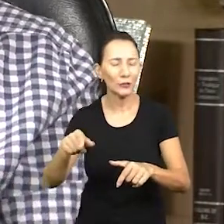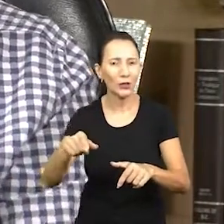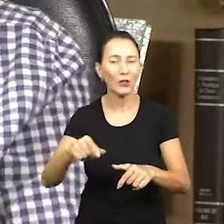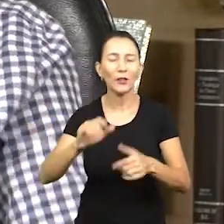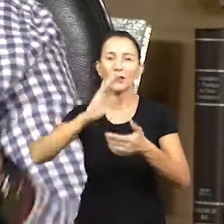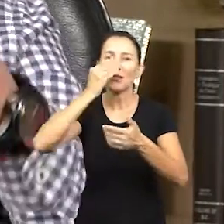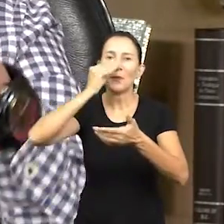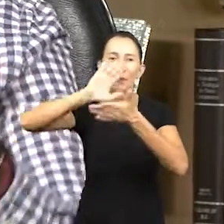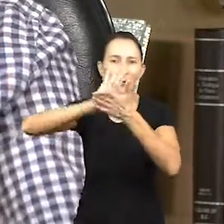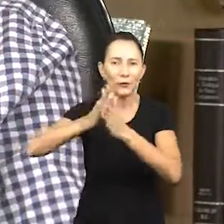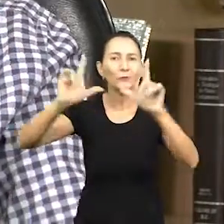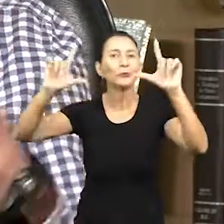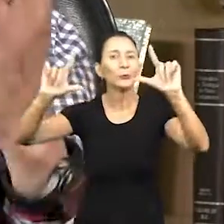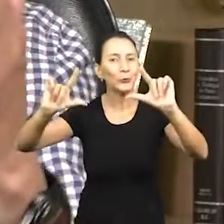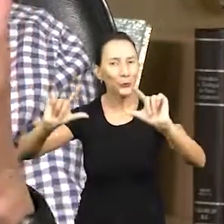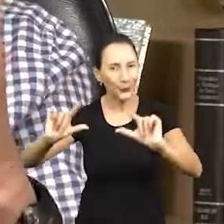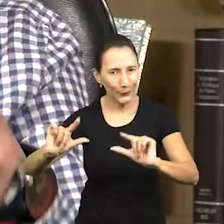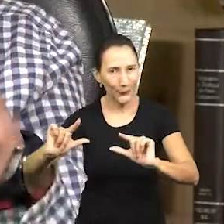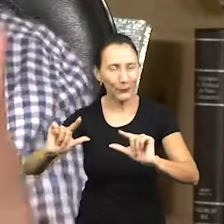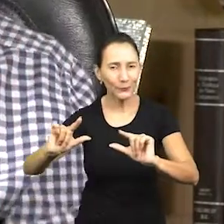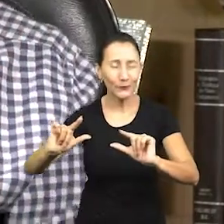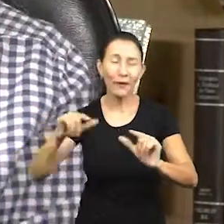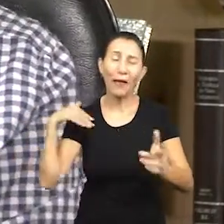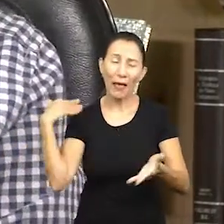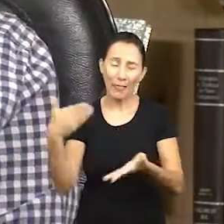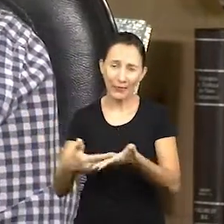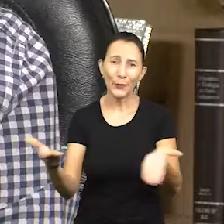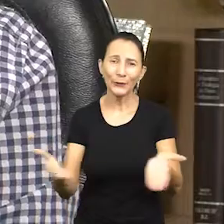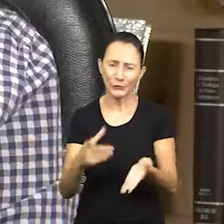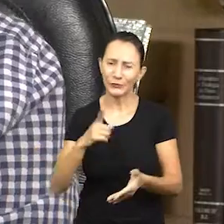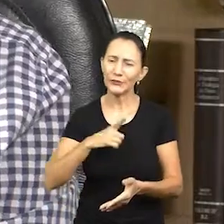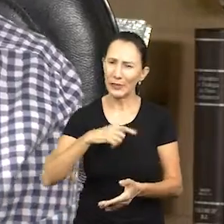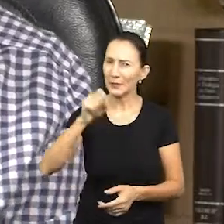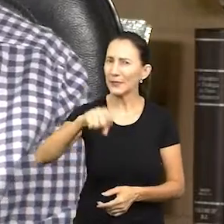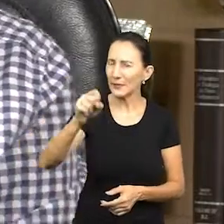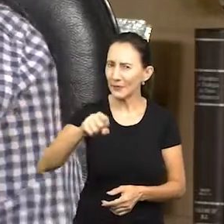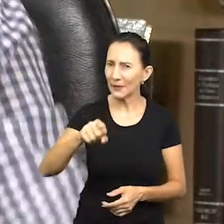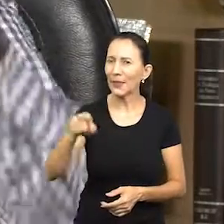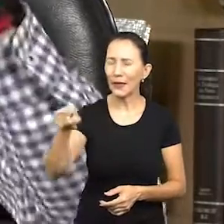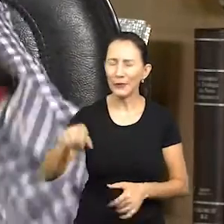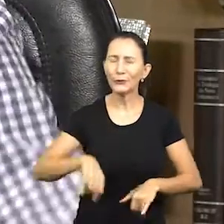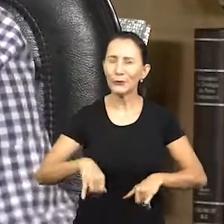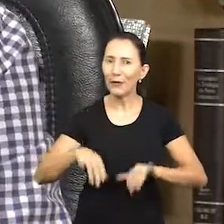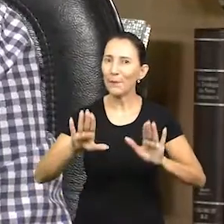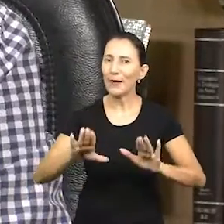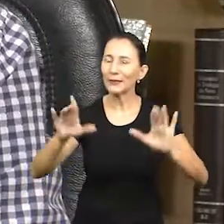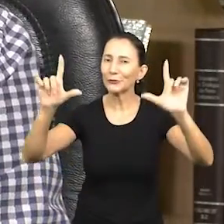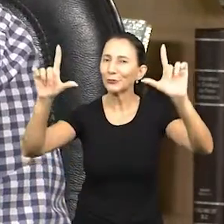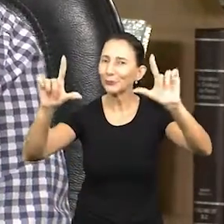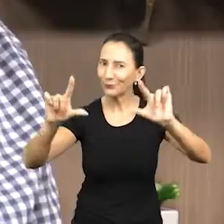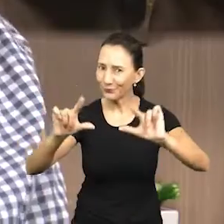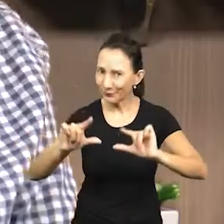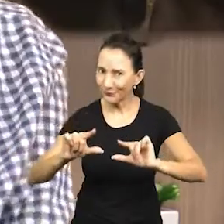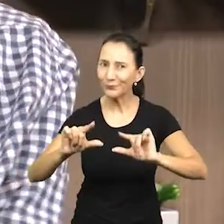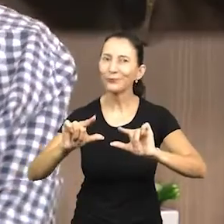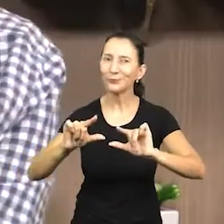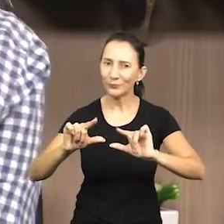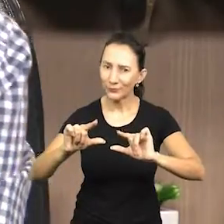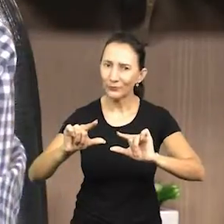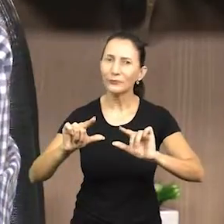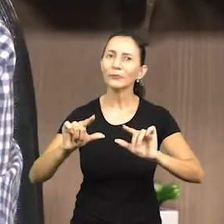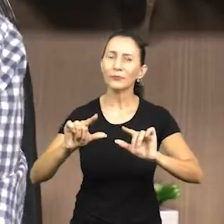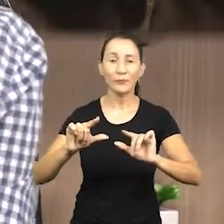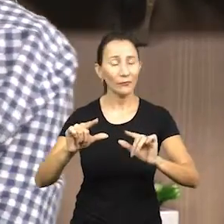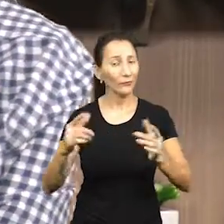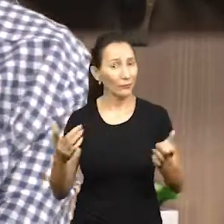passou a ser respeitado. Com discriminações? Sim. Com humilhações? Sim, mas muito menos. Assim